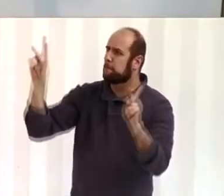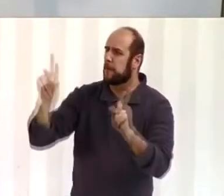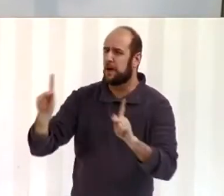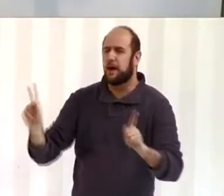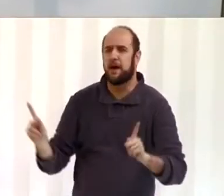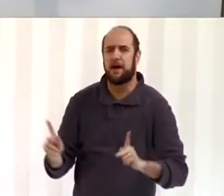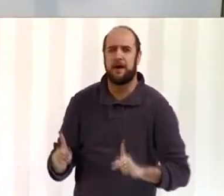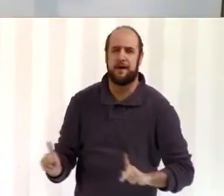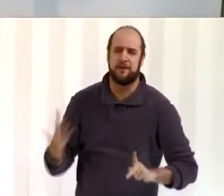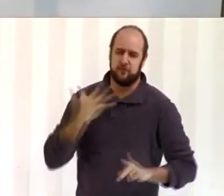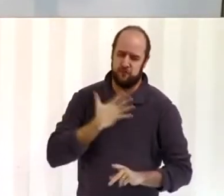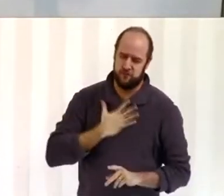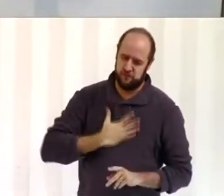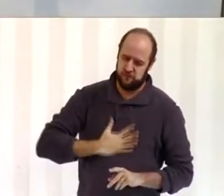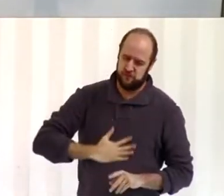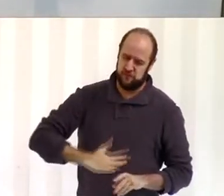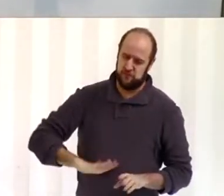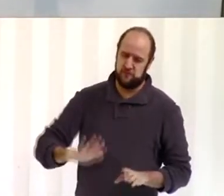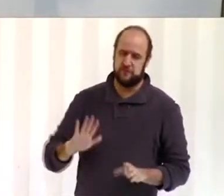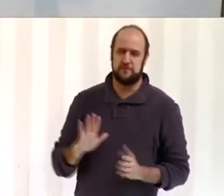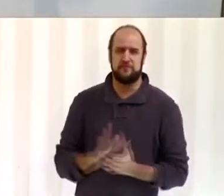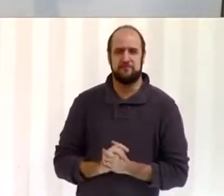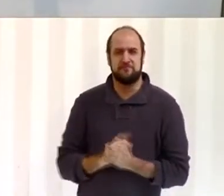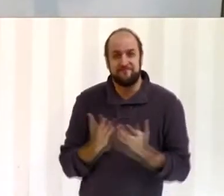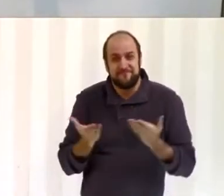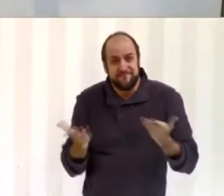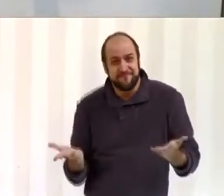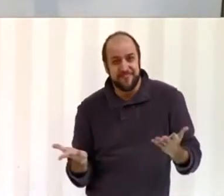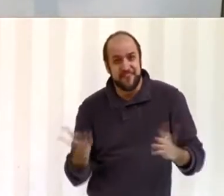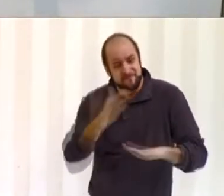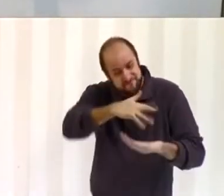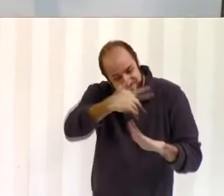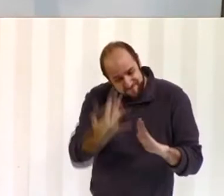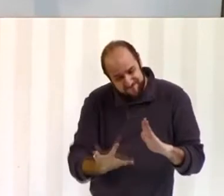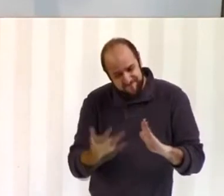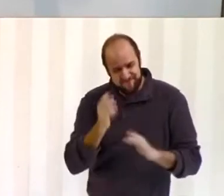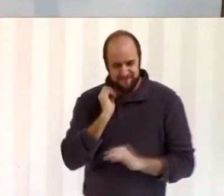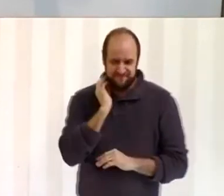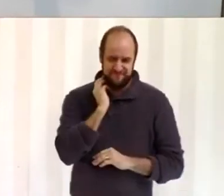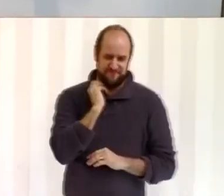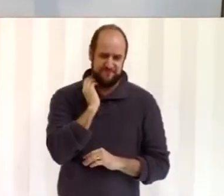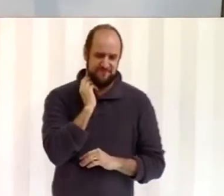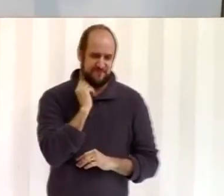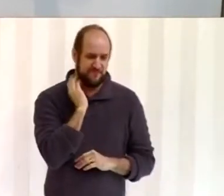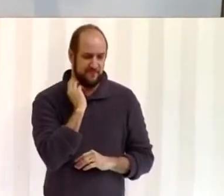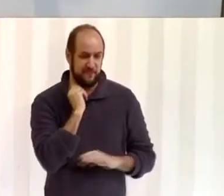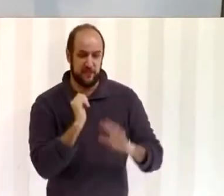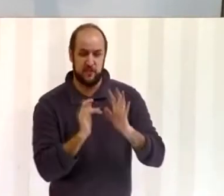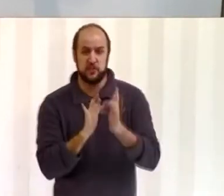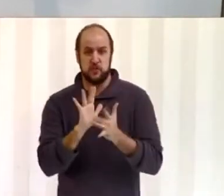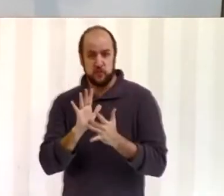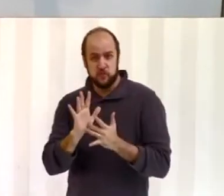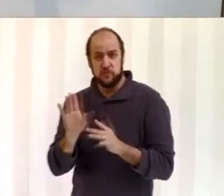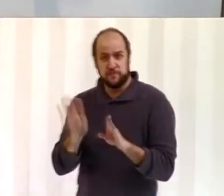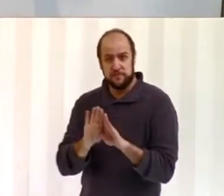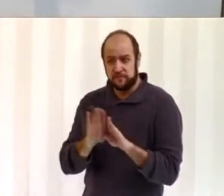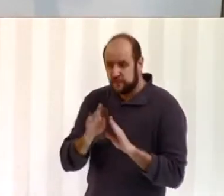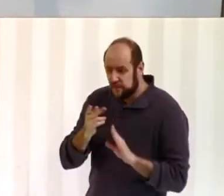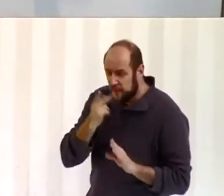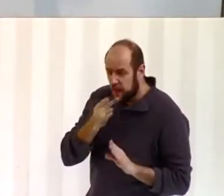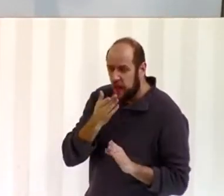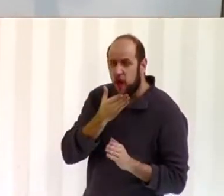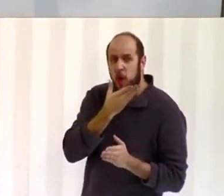A gente vê quando Ele chega para aquele paralítico e que dá ordem